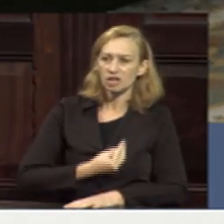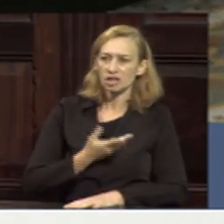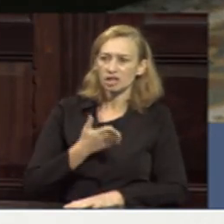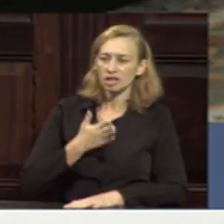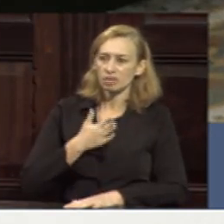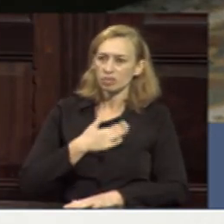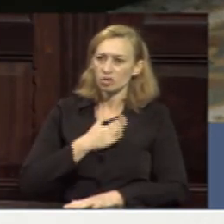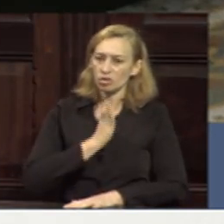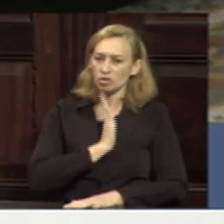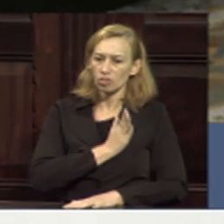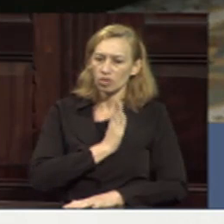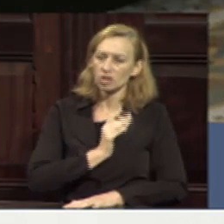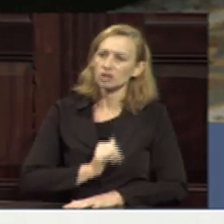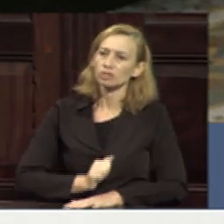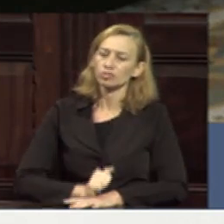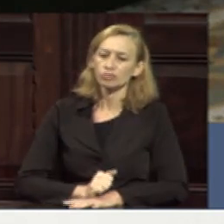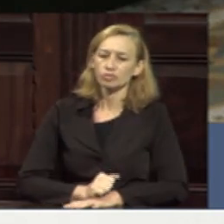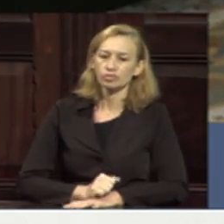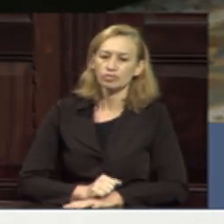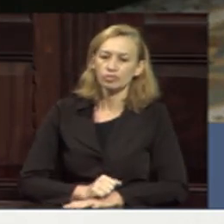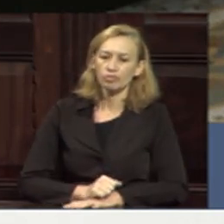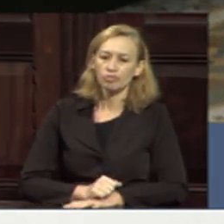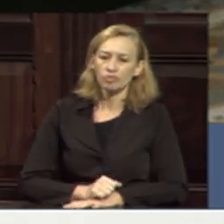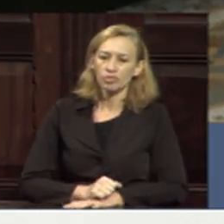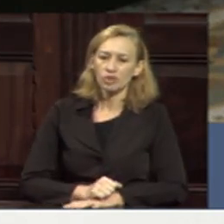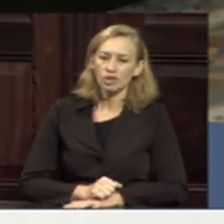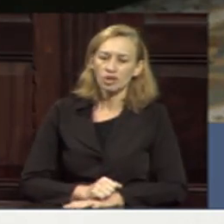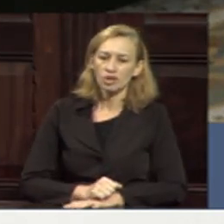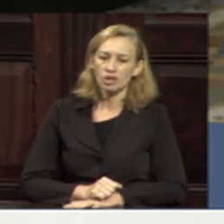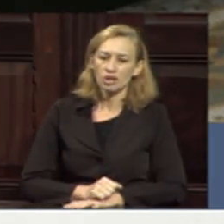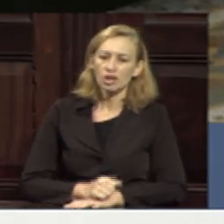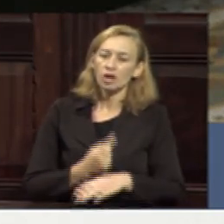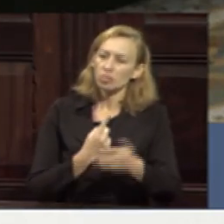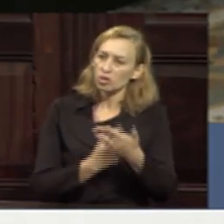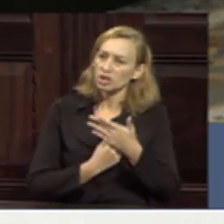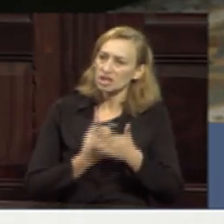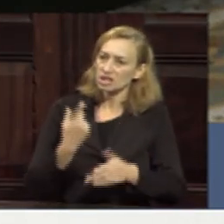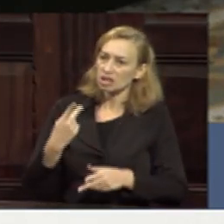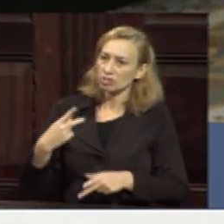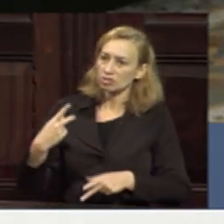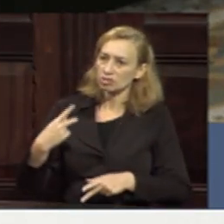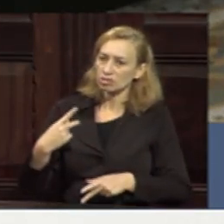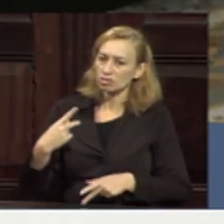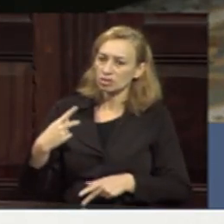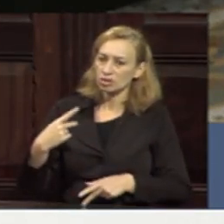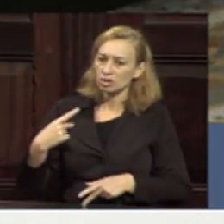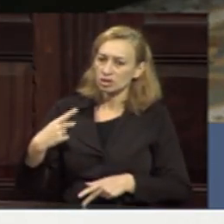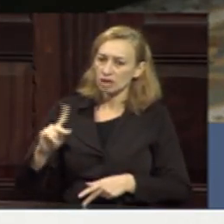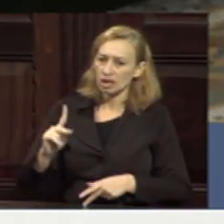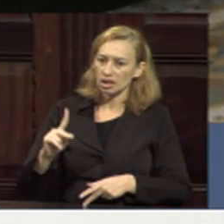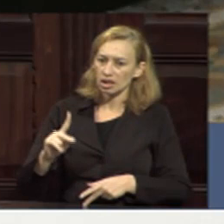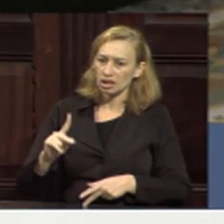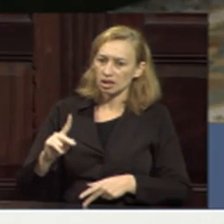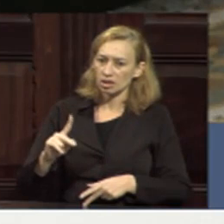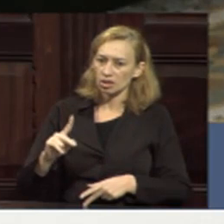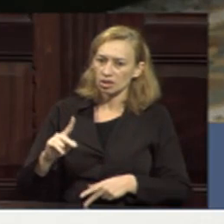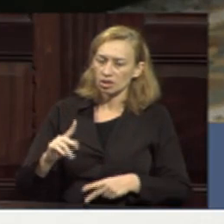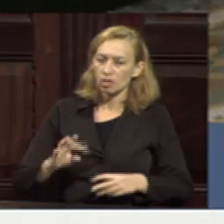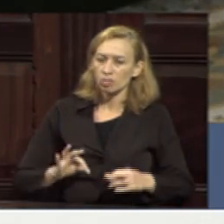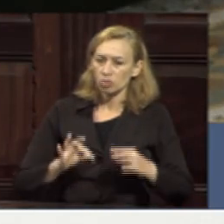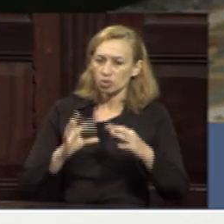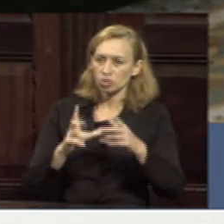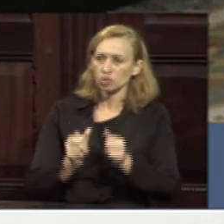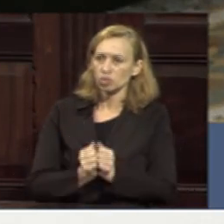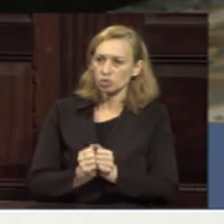A causa por ela abraçada é uma causa abraçada por todos aqueles que